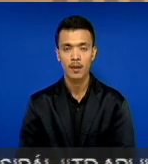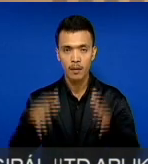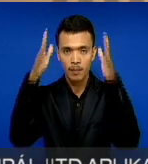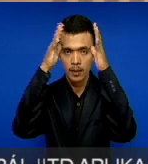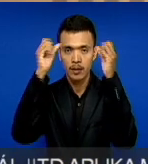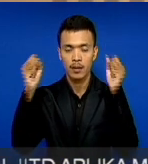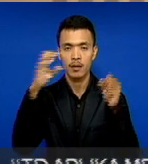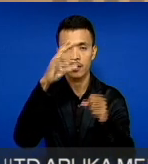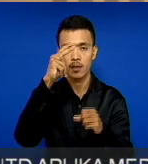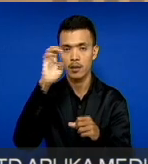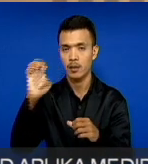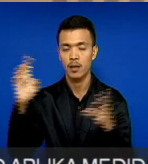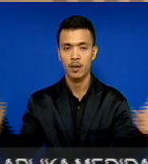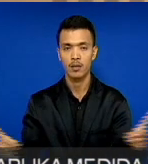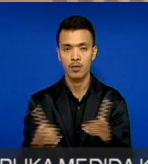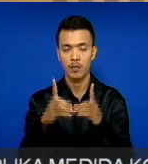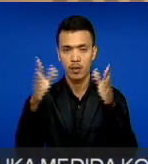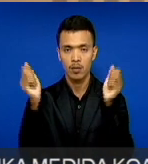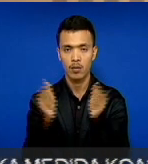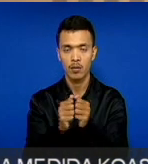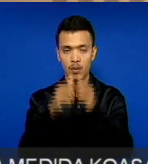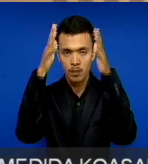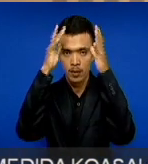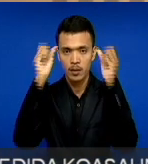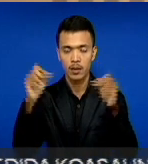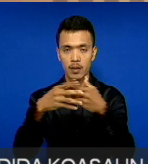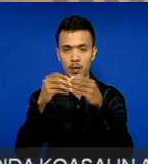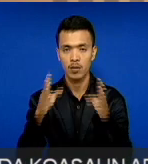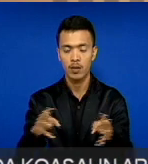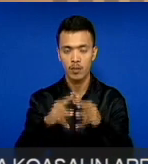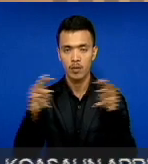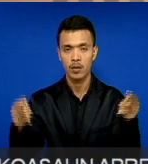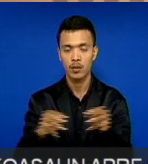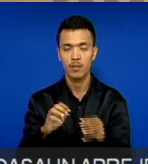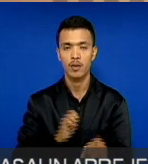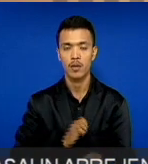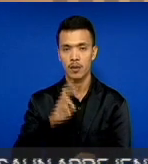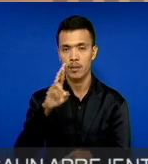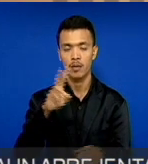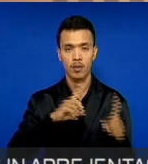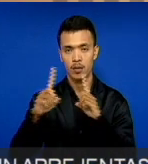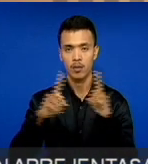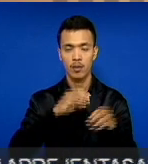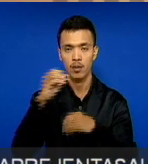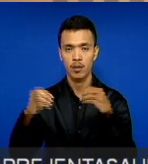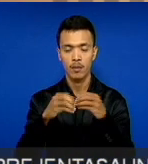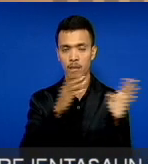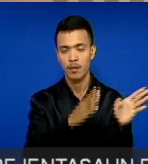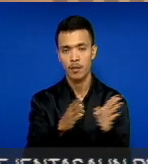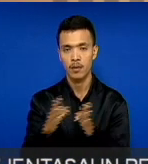Presidente CNE Assoro Malho, presidente da Autoridade Município de Hermera, o de Colia Conabá, preparação eleição municipal e